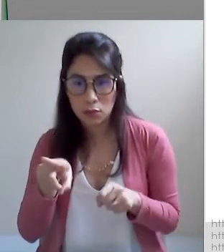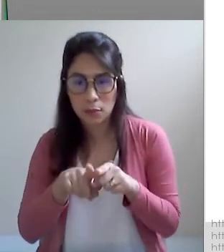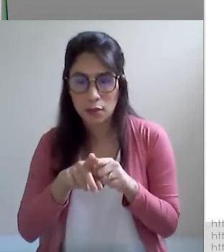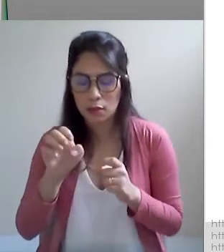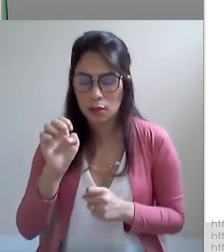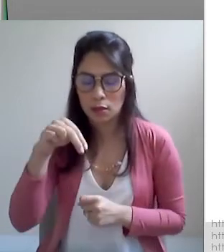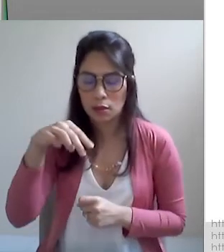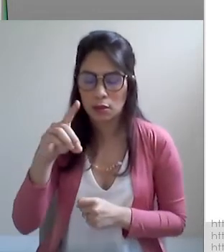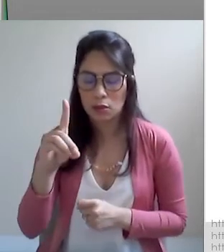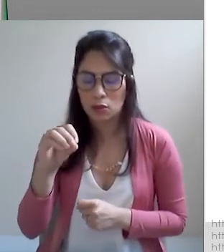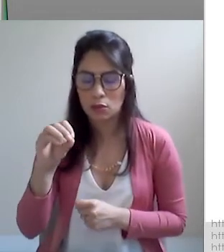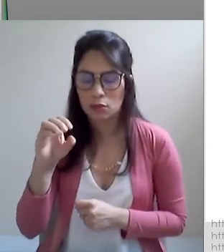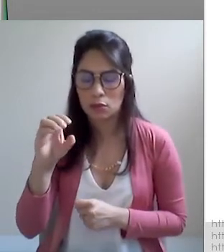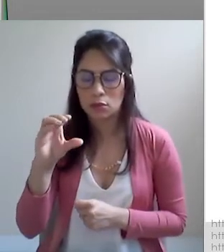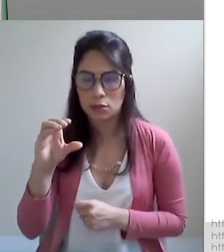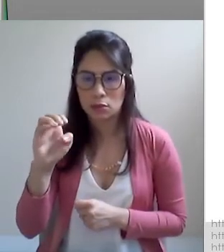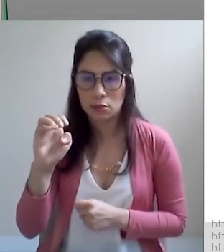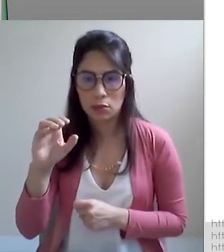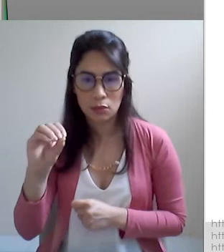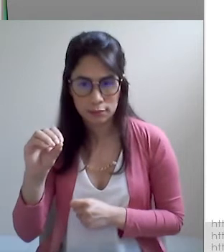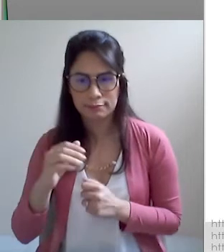periósteo e ao endósteo.